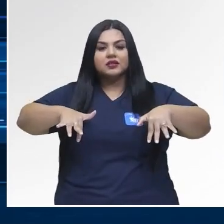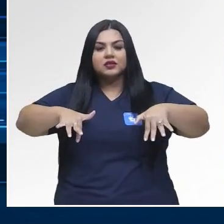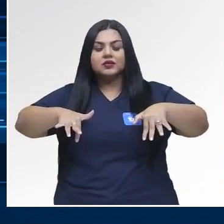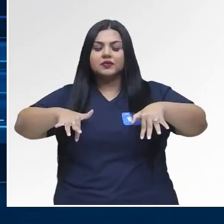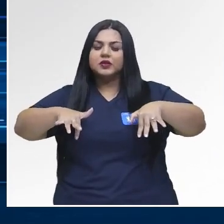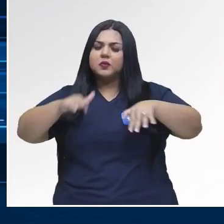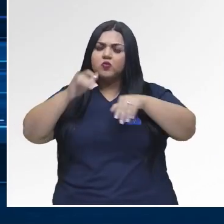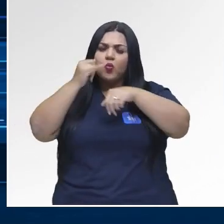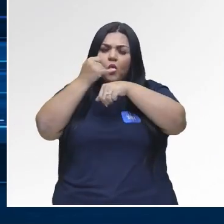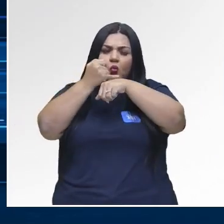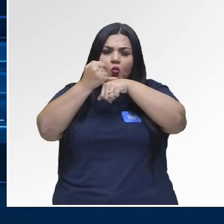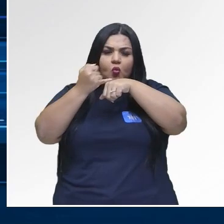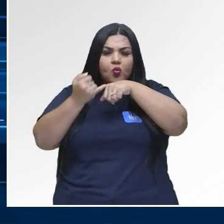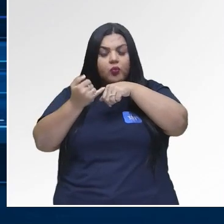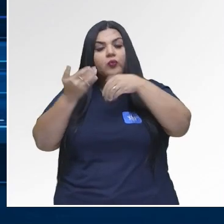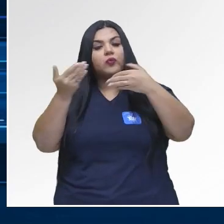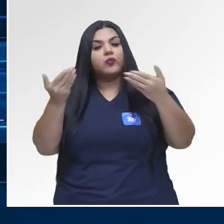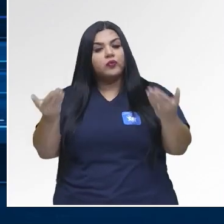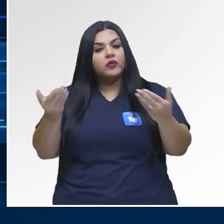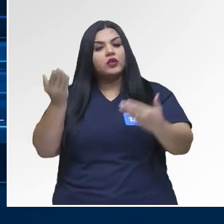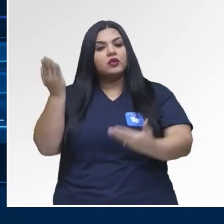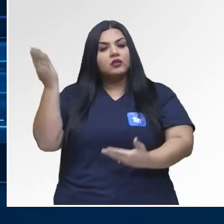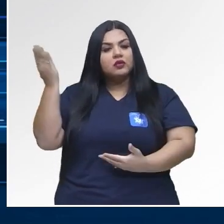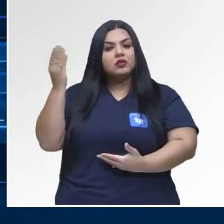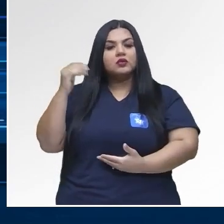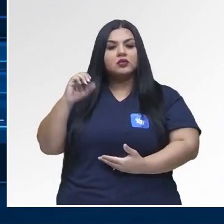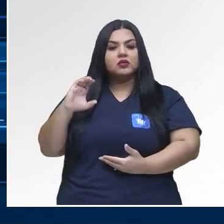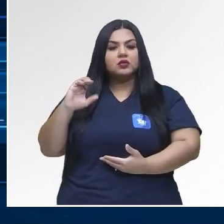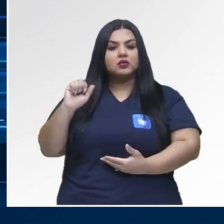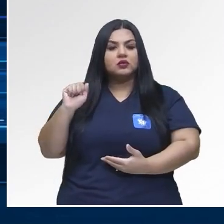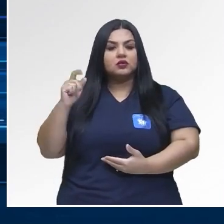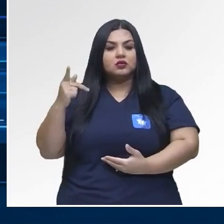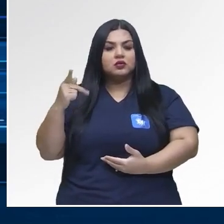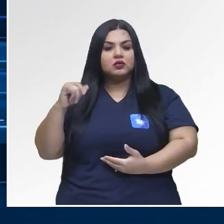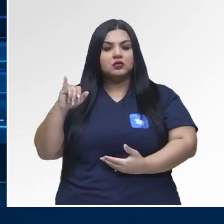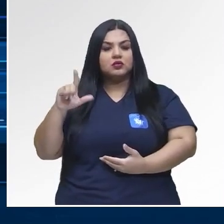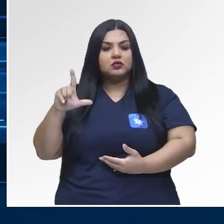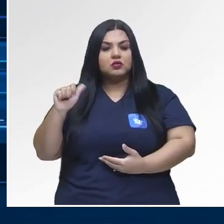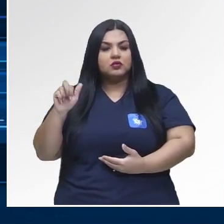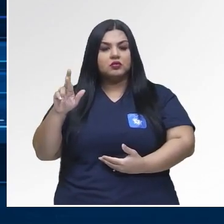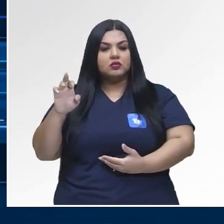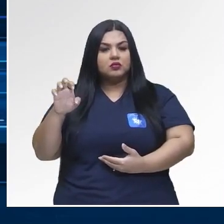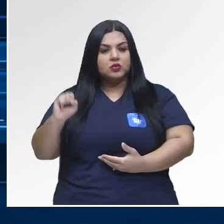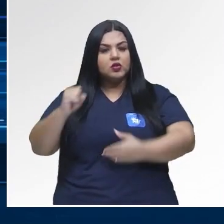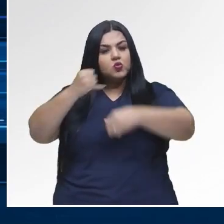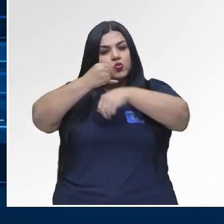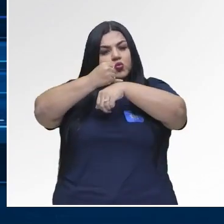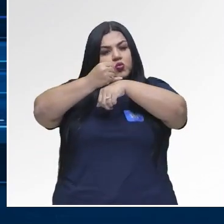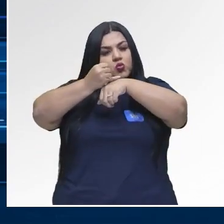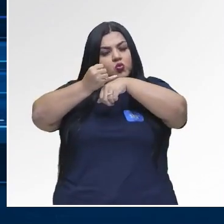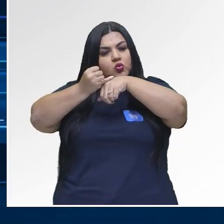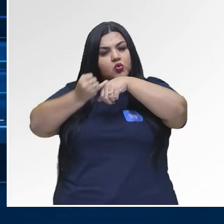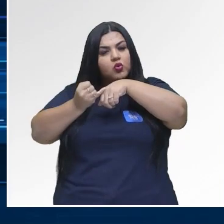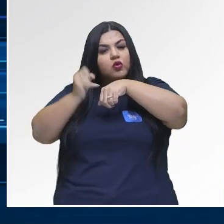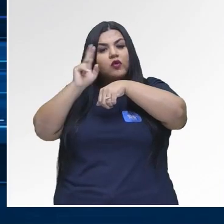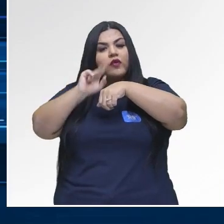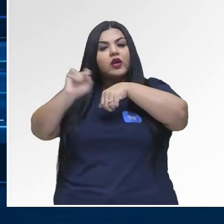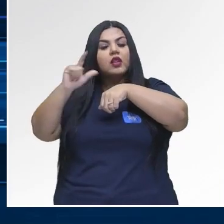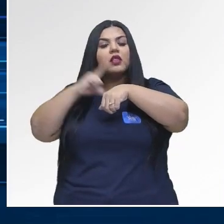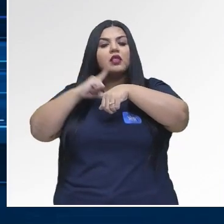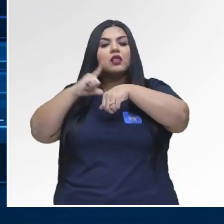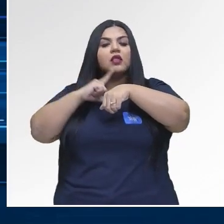bem fininhos? Então, aqui estão os capilares. Como eles são bem fininhos, eles vão, o quê? Vai ter ali a